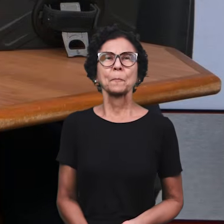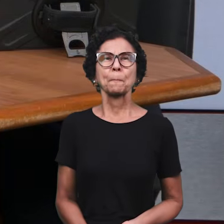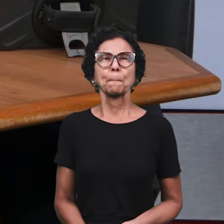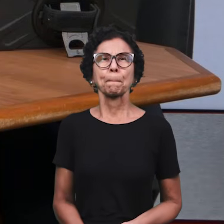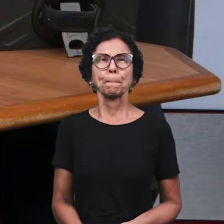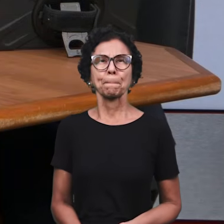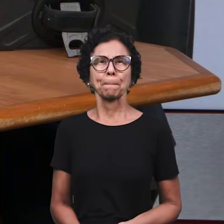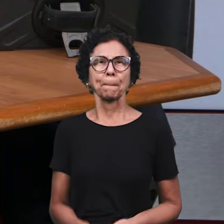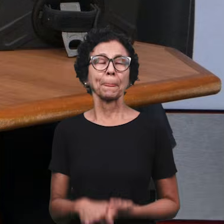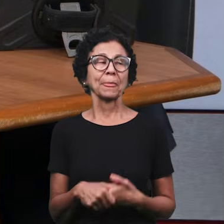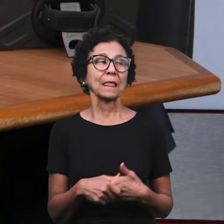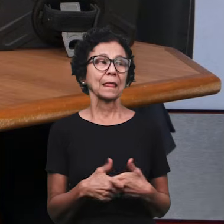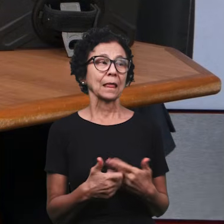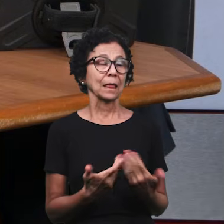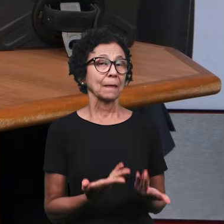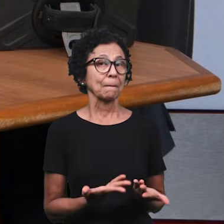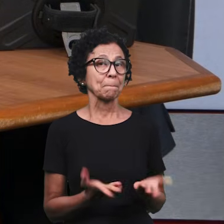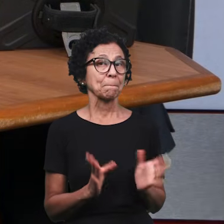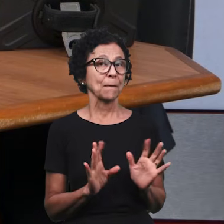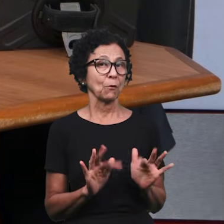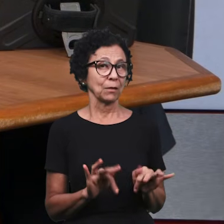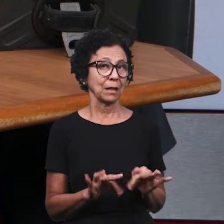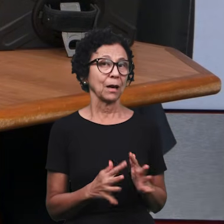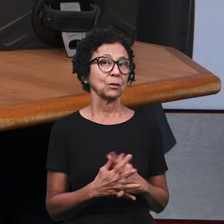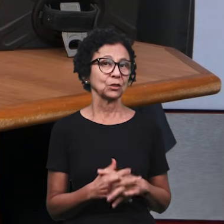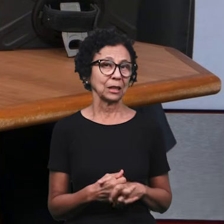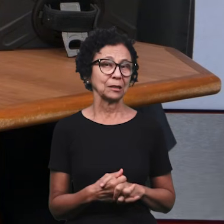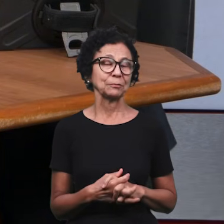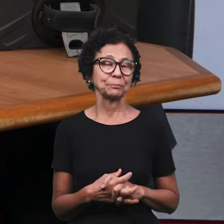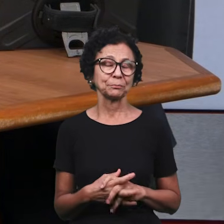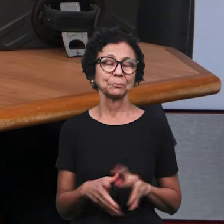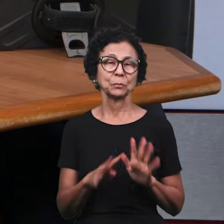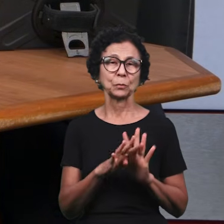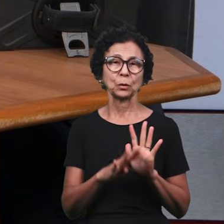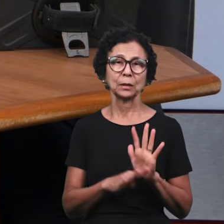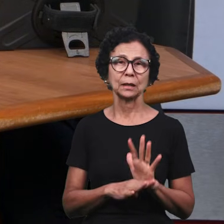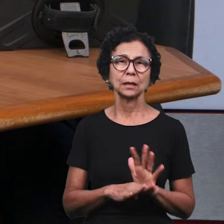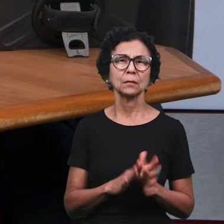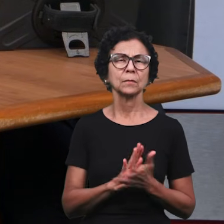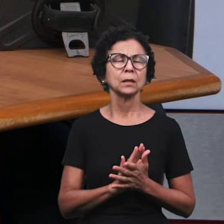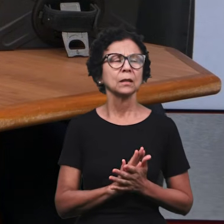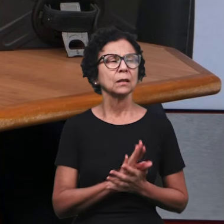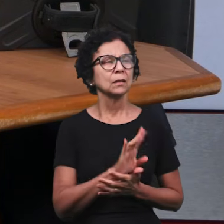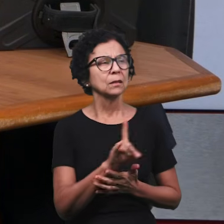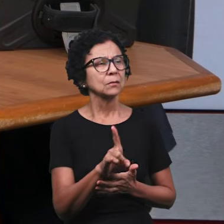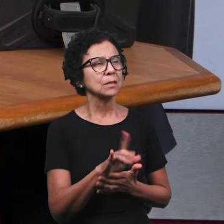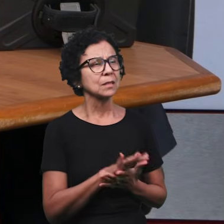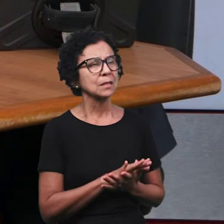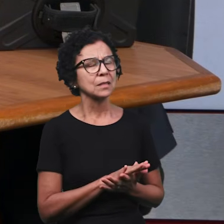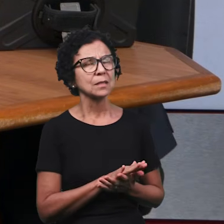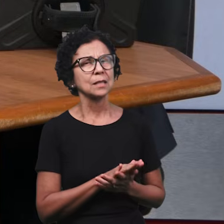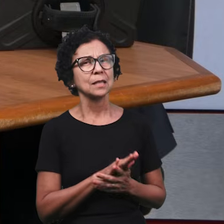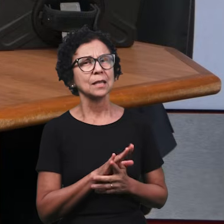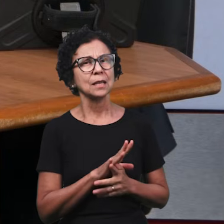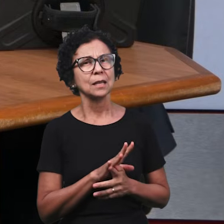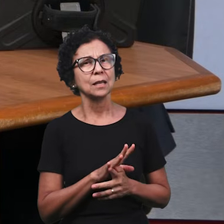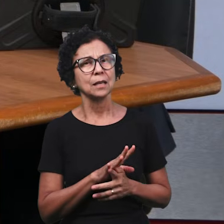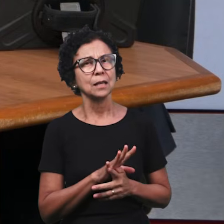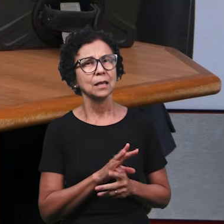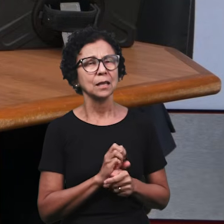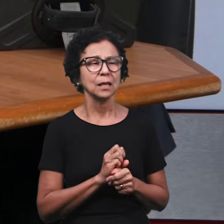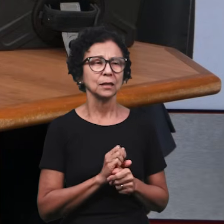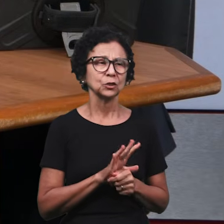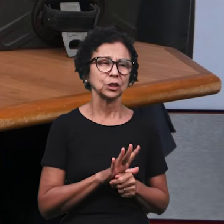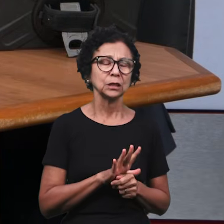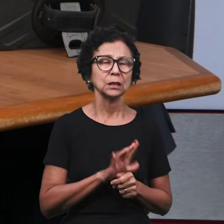Lucas, nós estamos chegando ao final do nosso programa e eu queria que você deixasse uma mensagem para aquela pessoa que está percebendo já